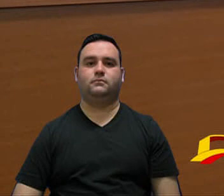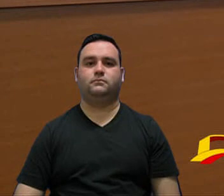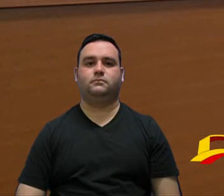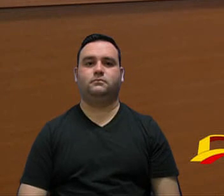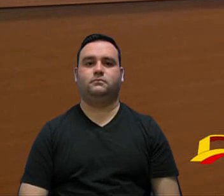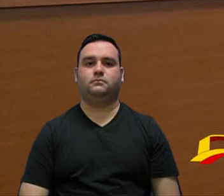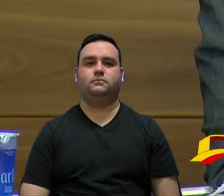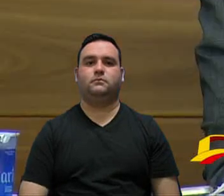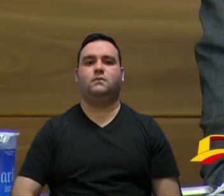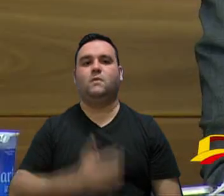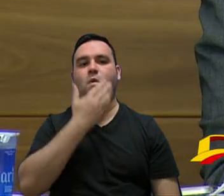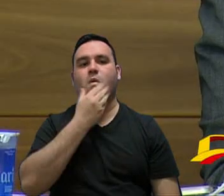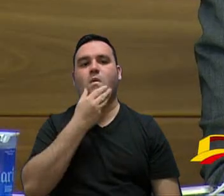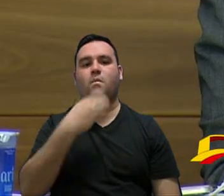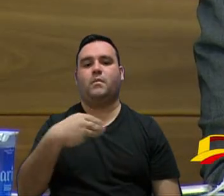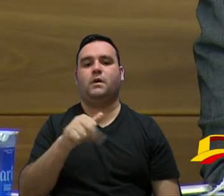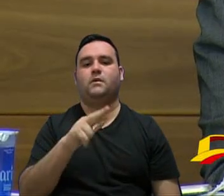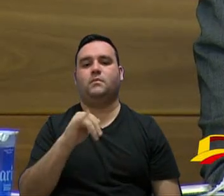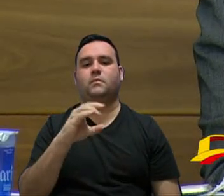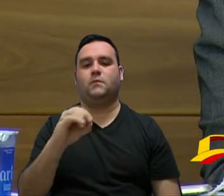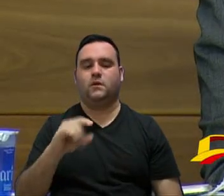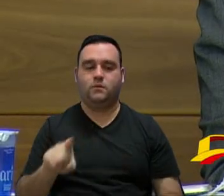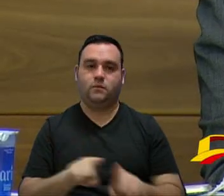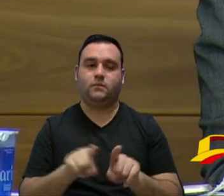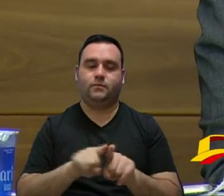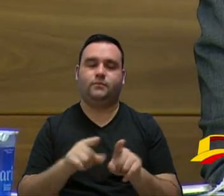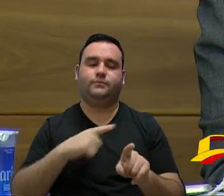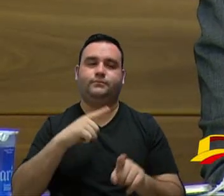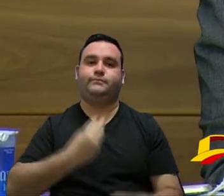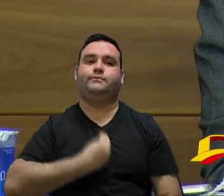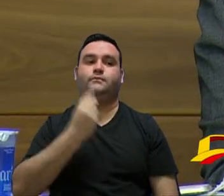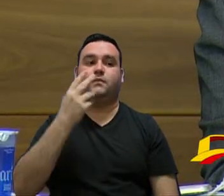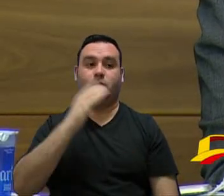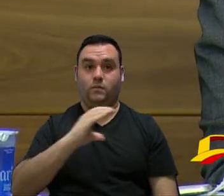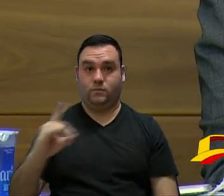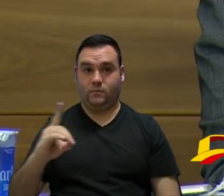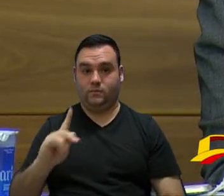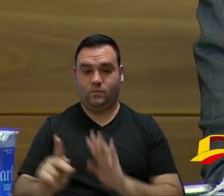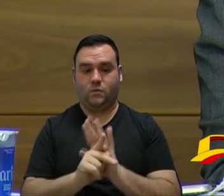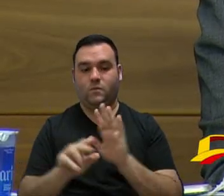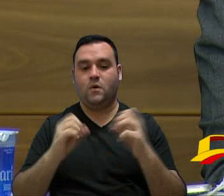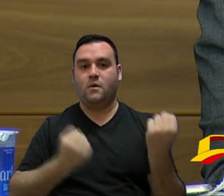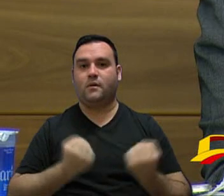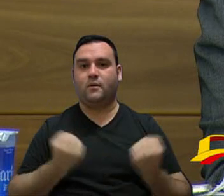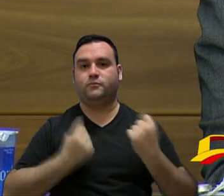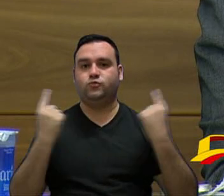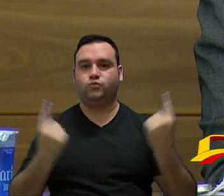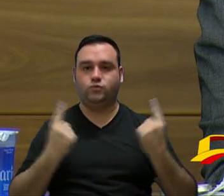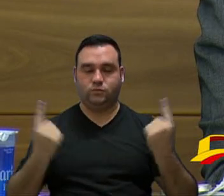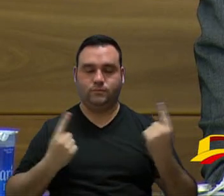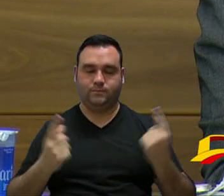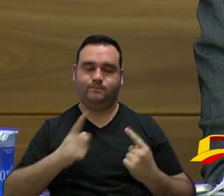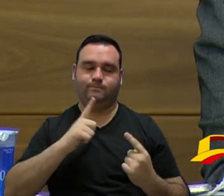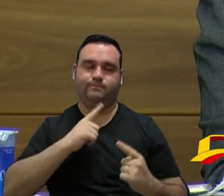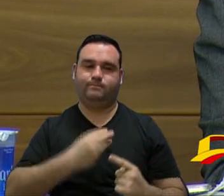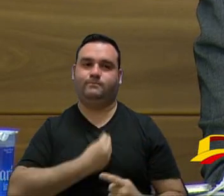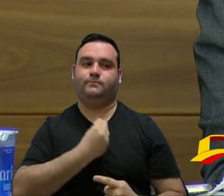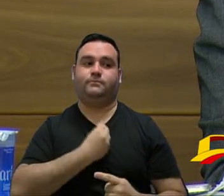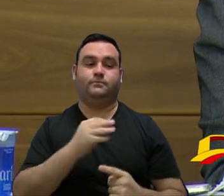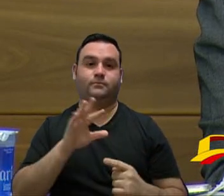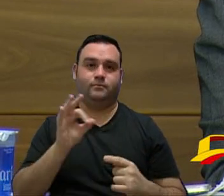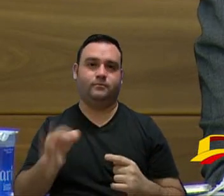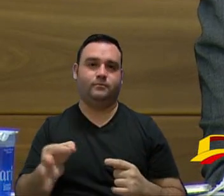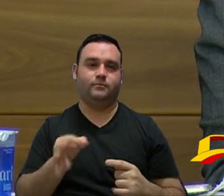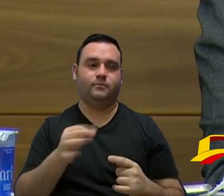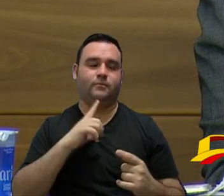e ao dr márcio encontra também perdão dr márcio nogueira coordenador do samu se encontra é só